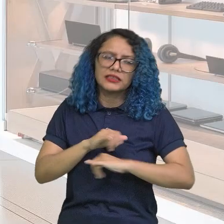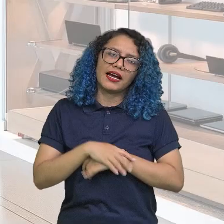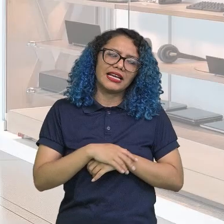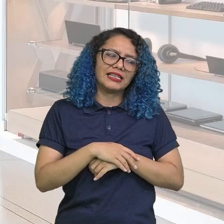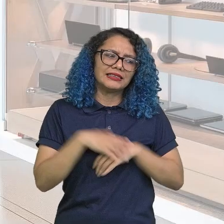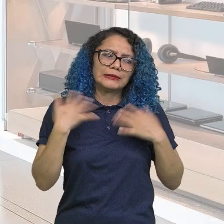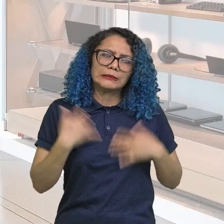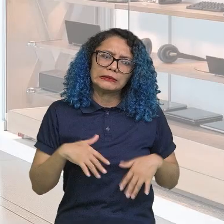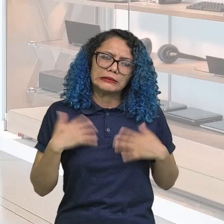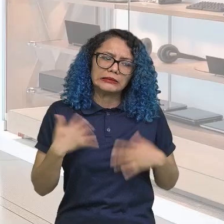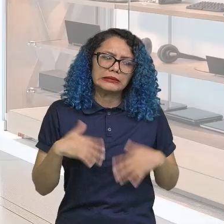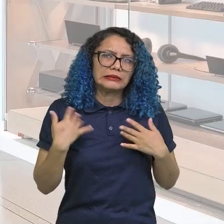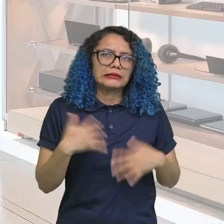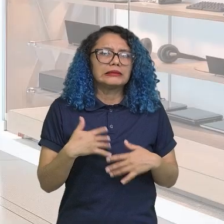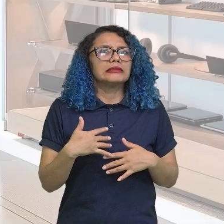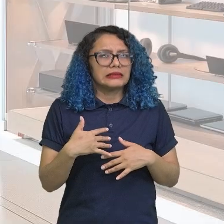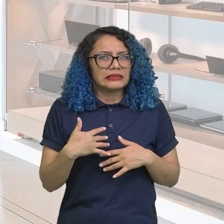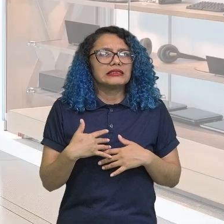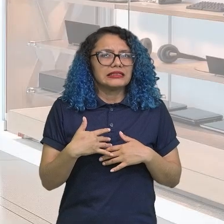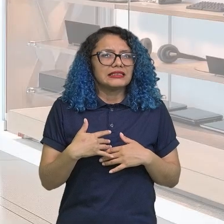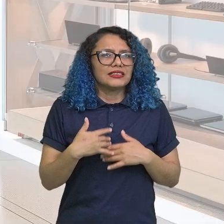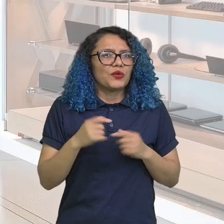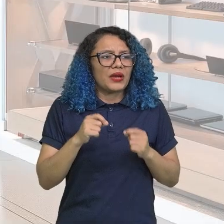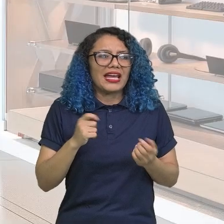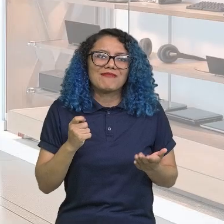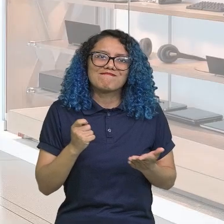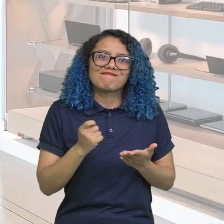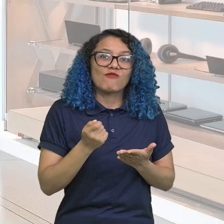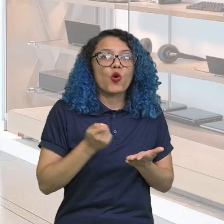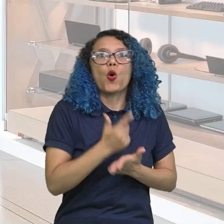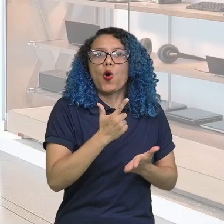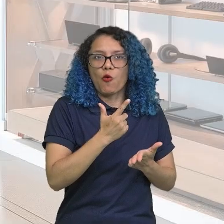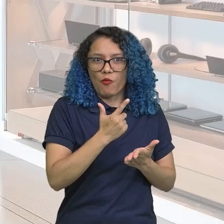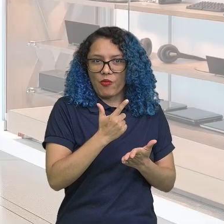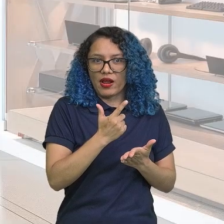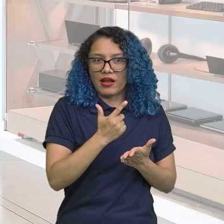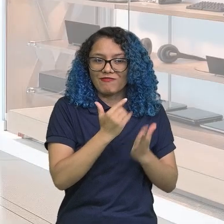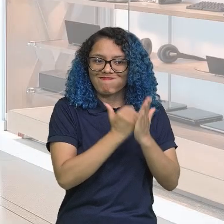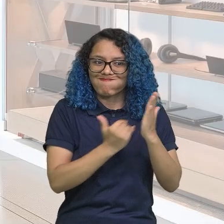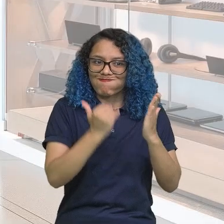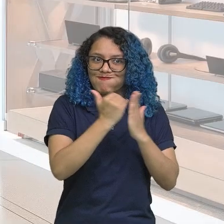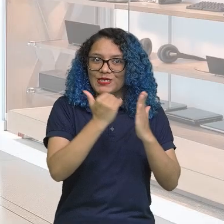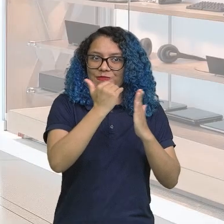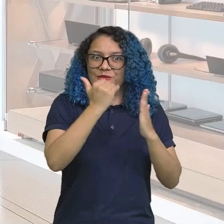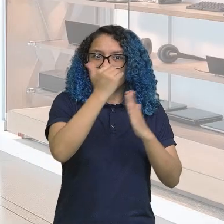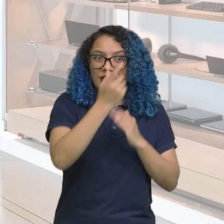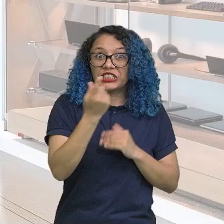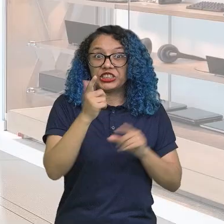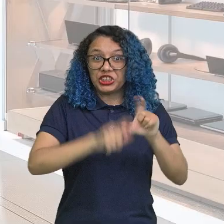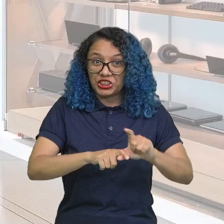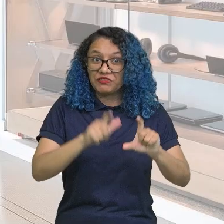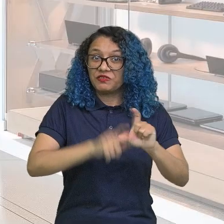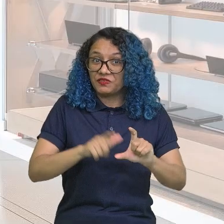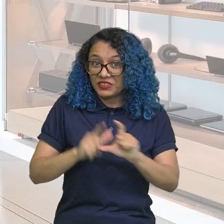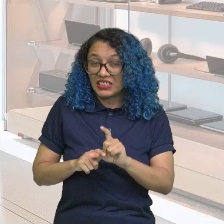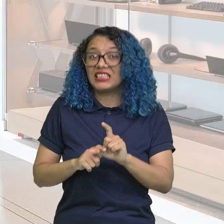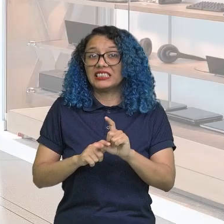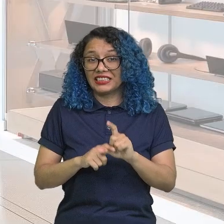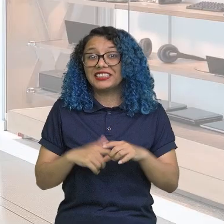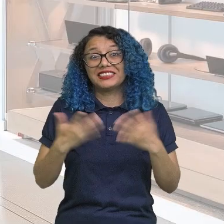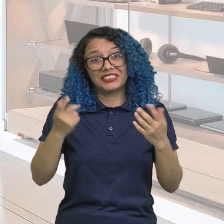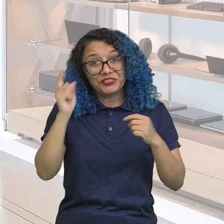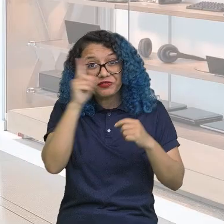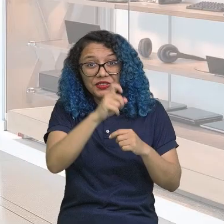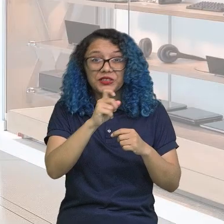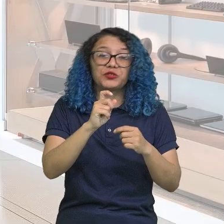se gastando, acaba se fazendo uma dívida além e que no mês seguinte acaba comprometendo aí o salário, a renda. Pois é, então nós